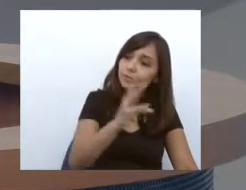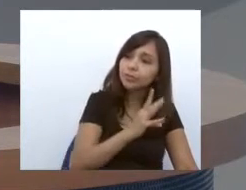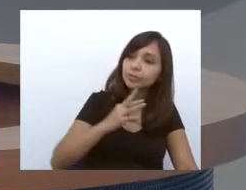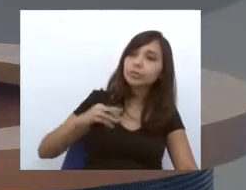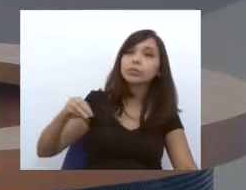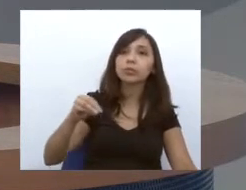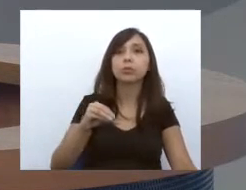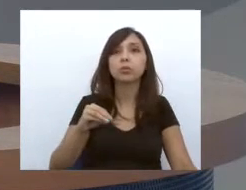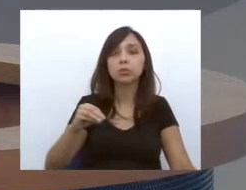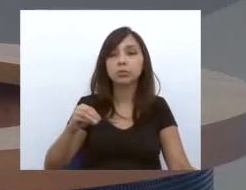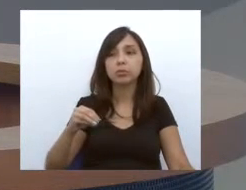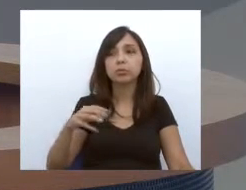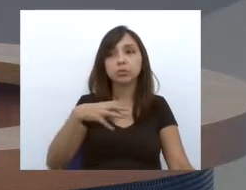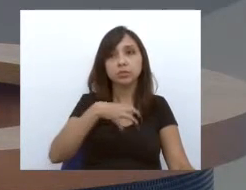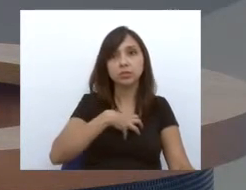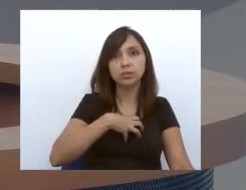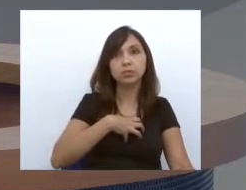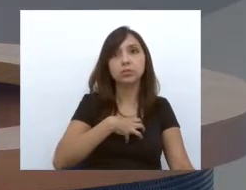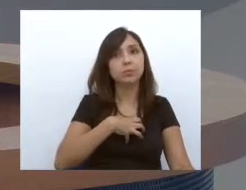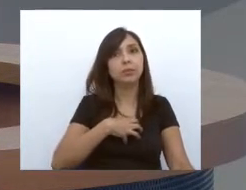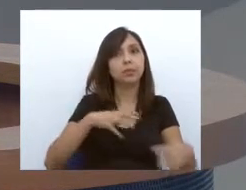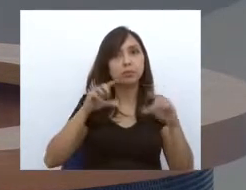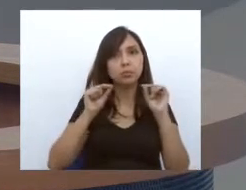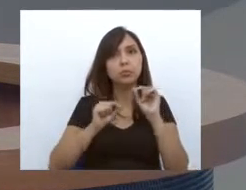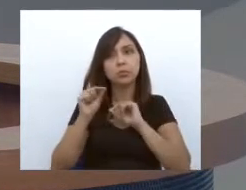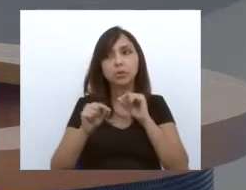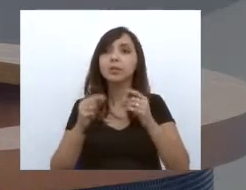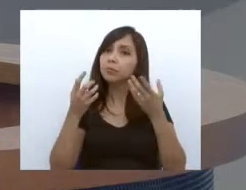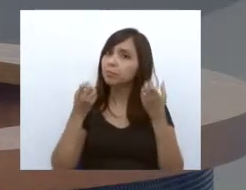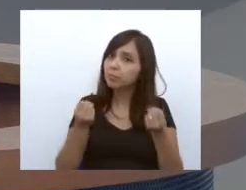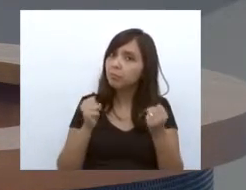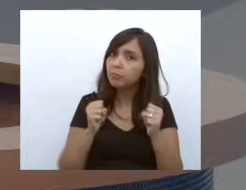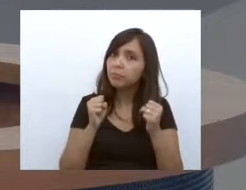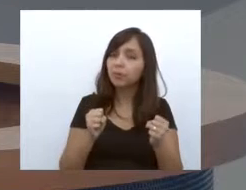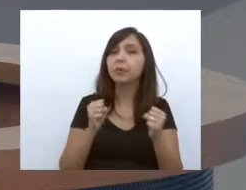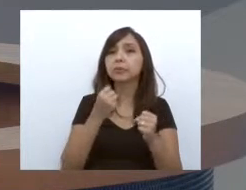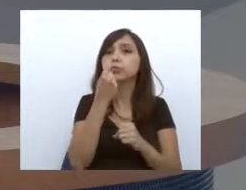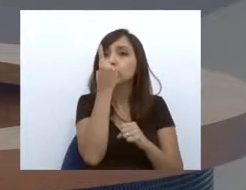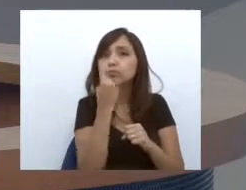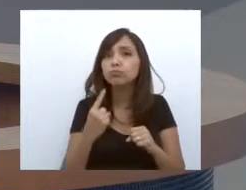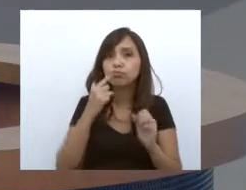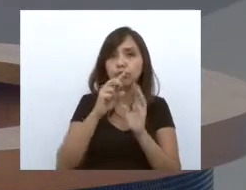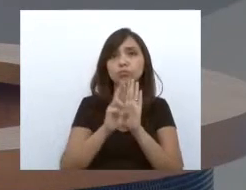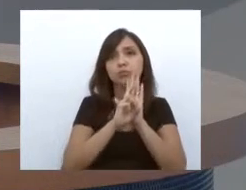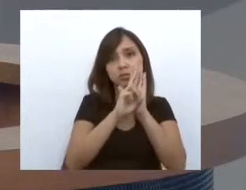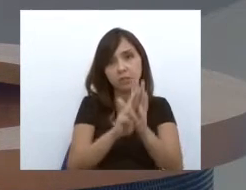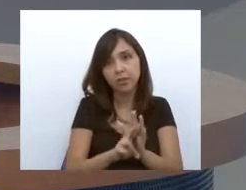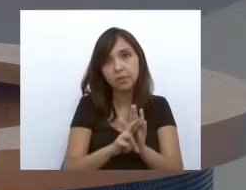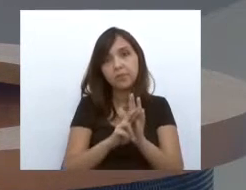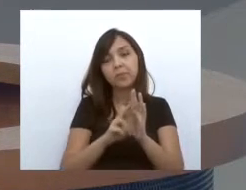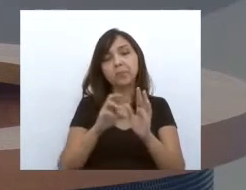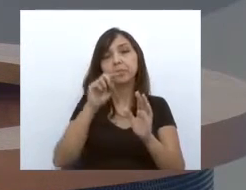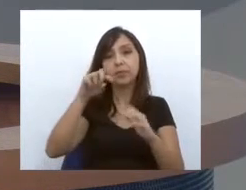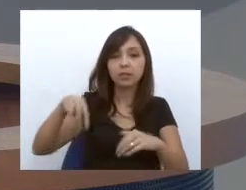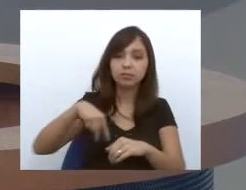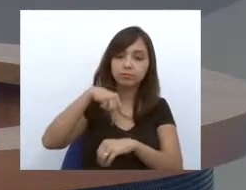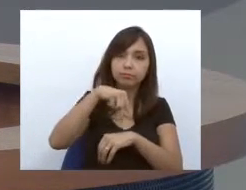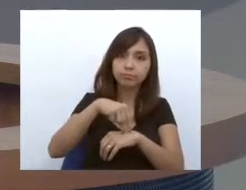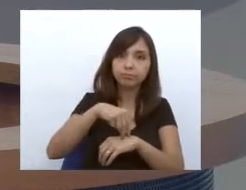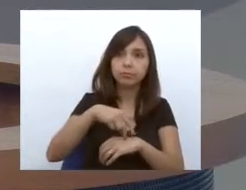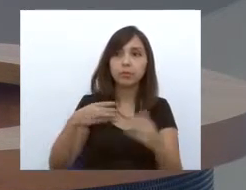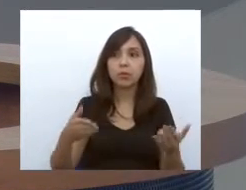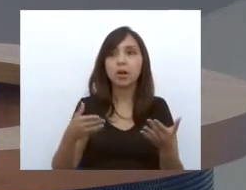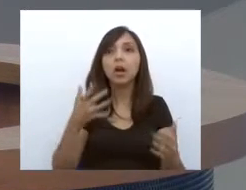vão tomar isso como precedente para que possa se utilizar numa próxima oportunidade. Eu acho que